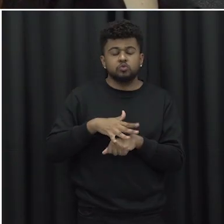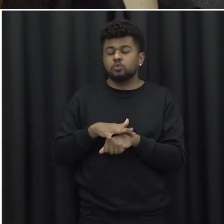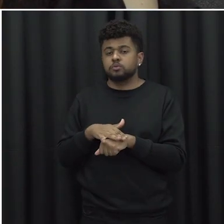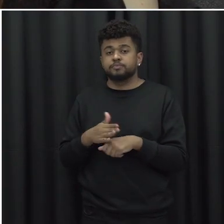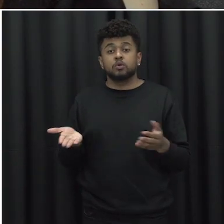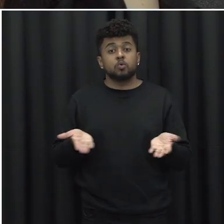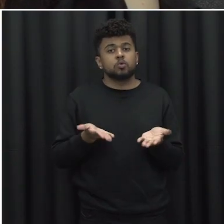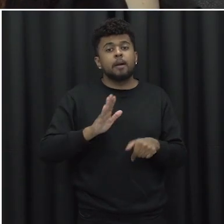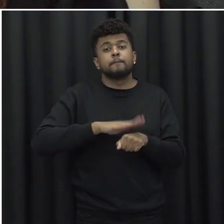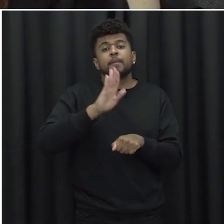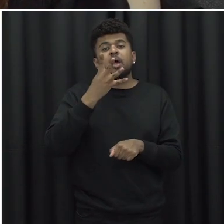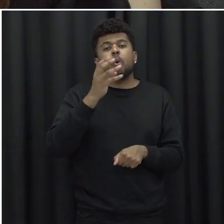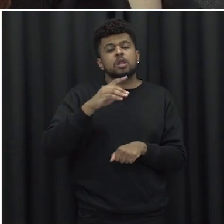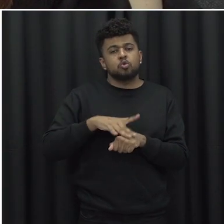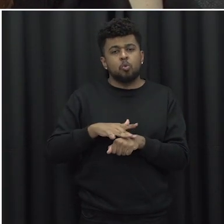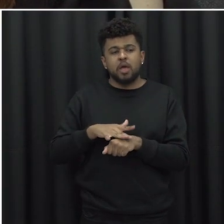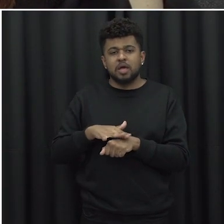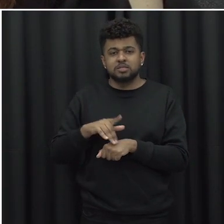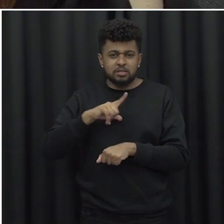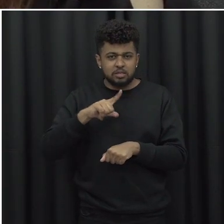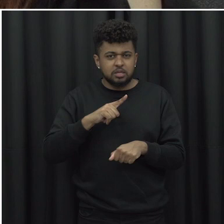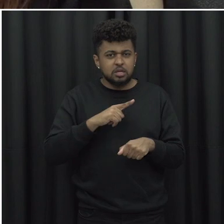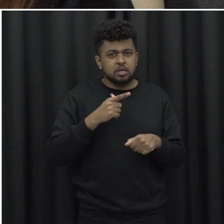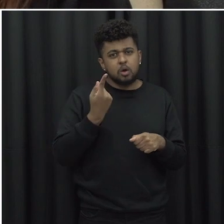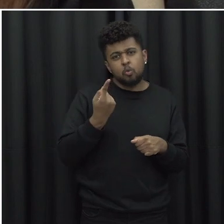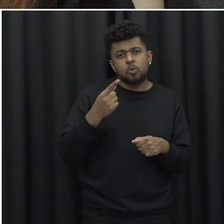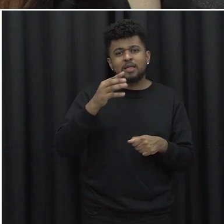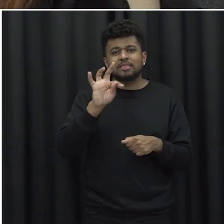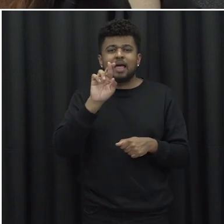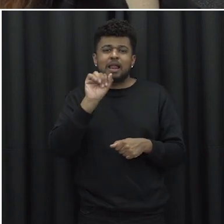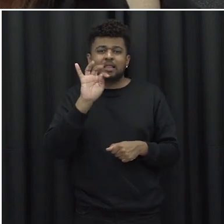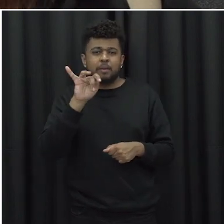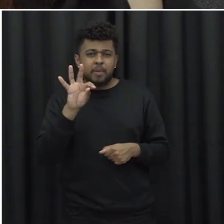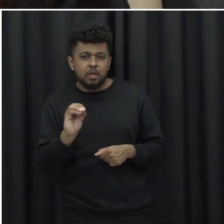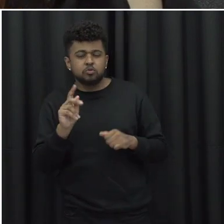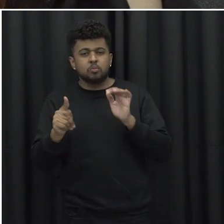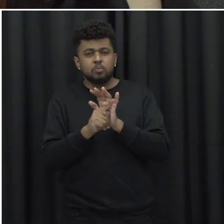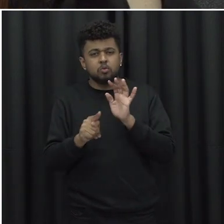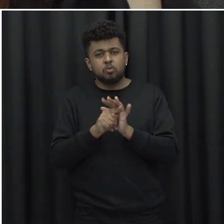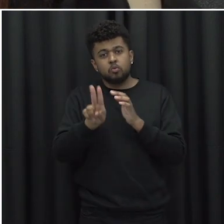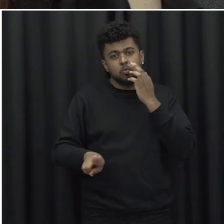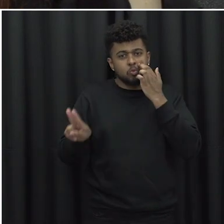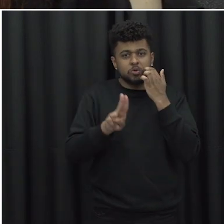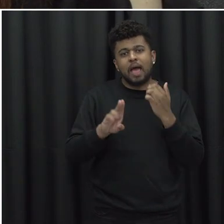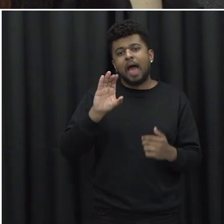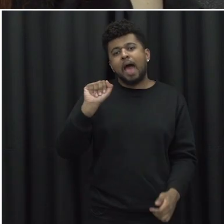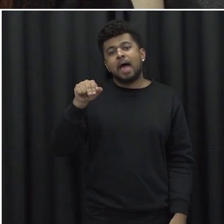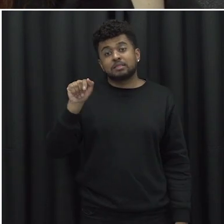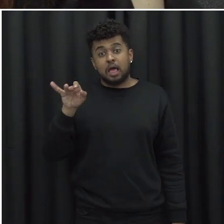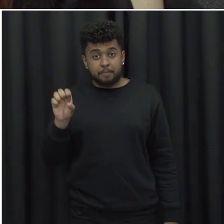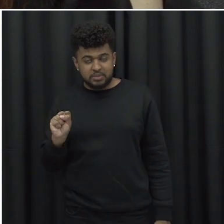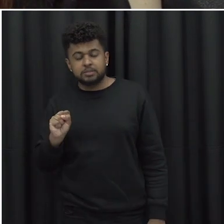doenças. Hoje, mais de 40 doenças já têm algum tipo de tratamento com relação ao uso da